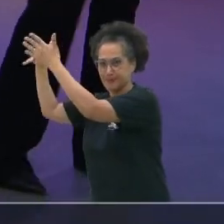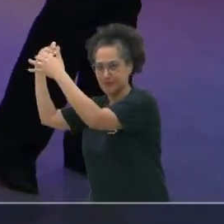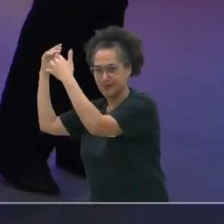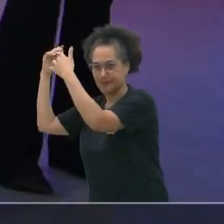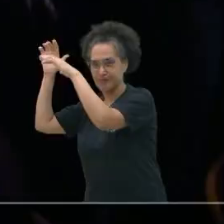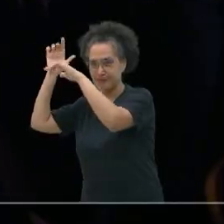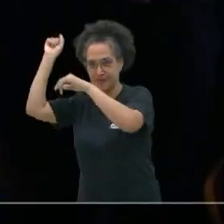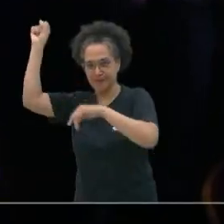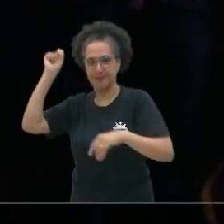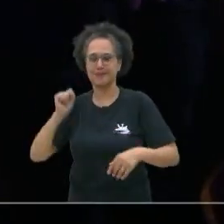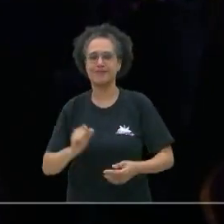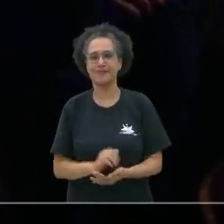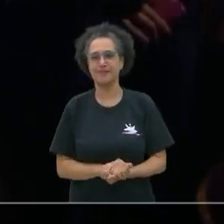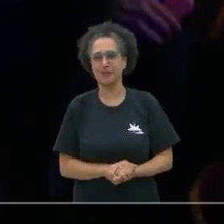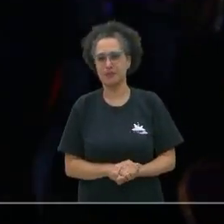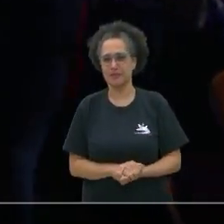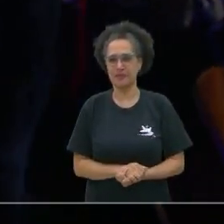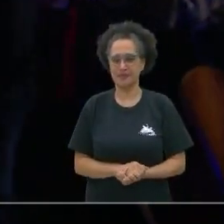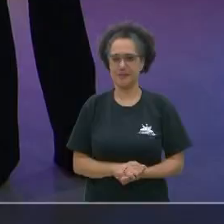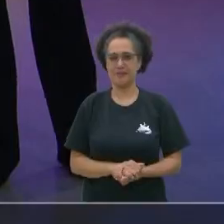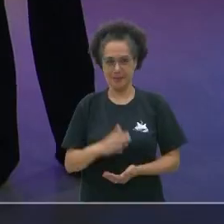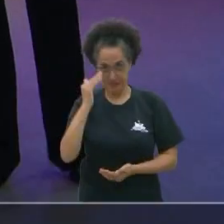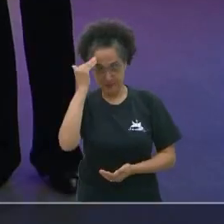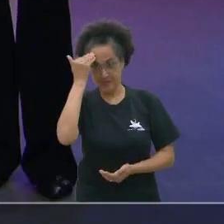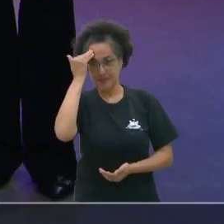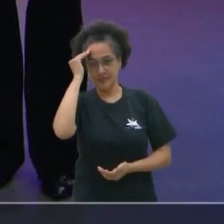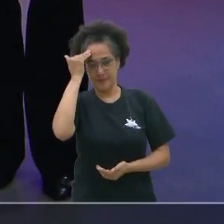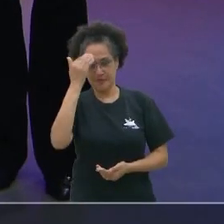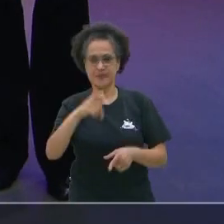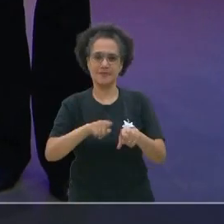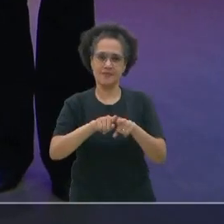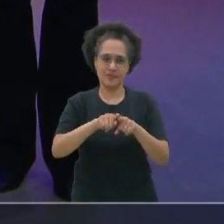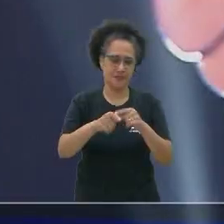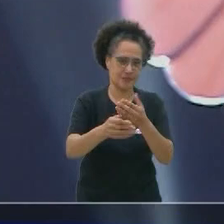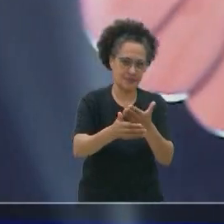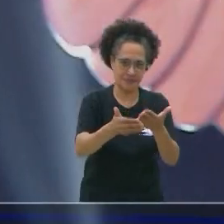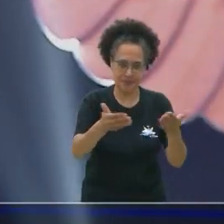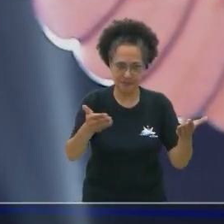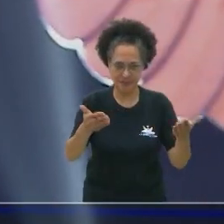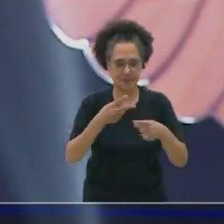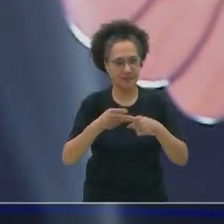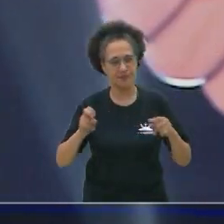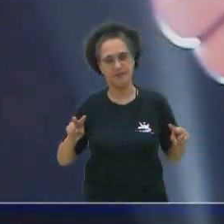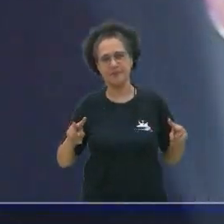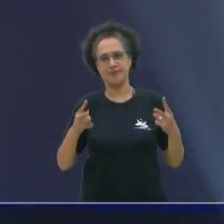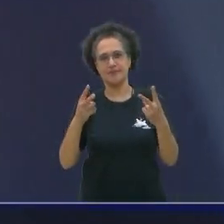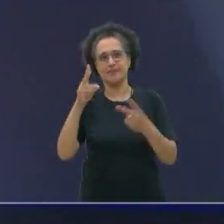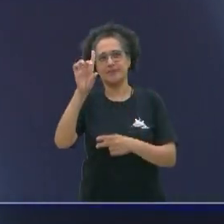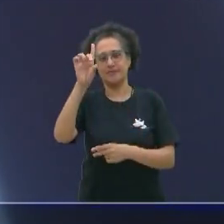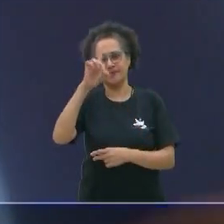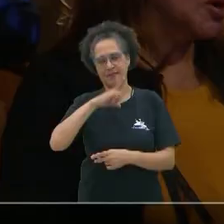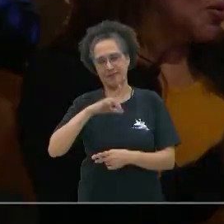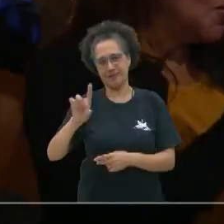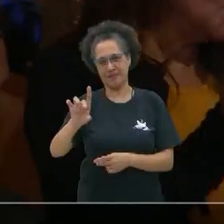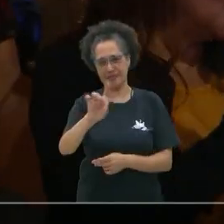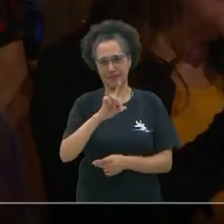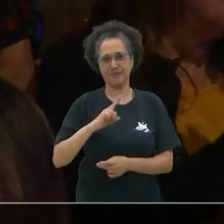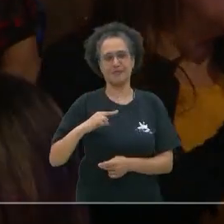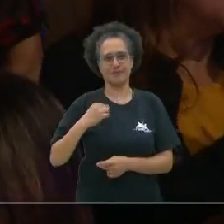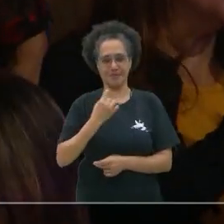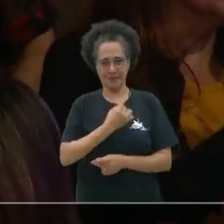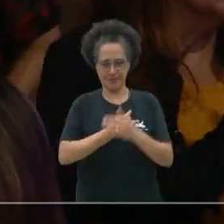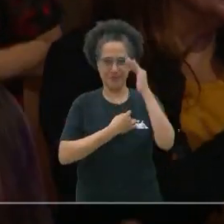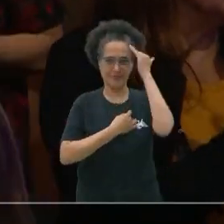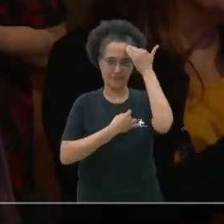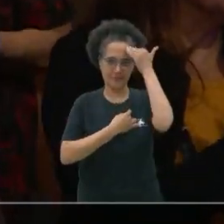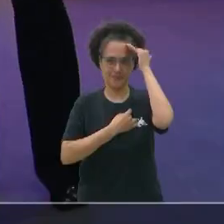tungurungu. Você entendeu, meu irmão, minha irmã? Você entendeu essa vitória que Deus tem para cada um de nós?